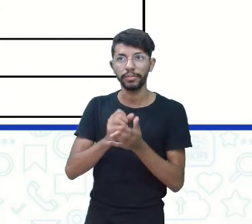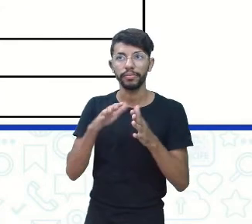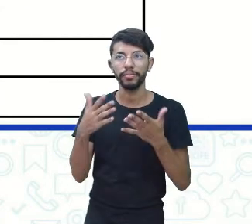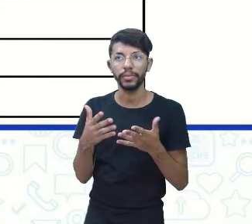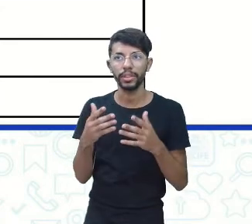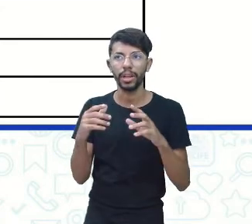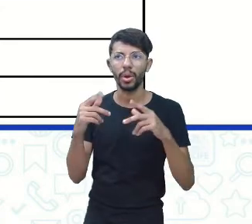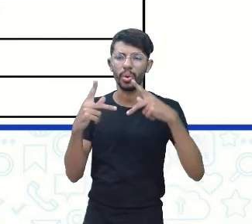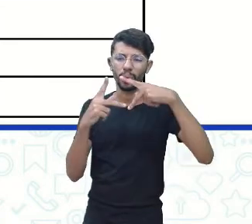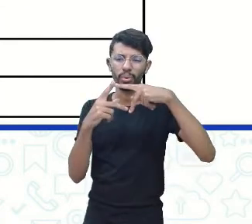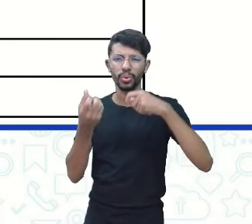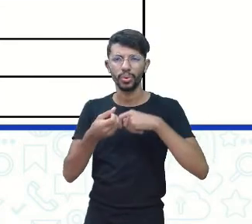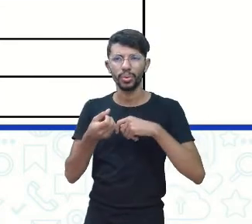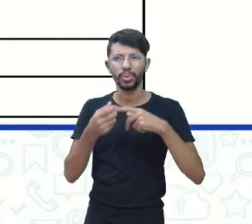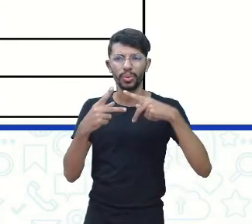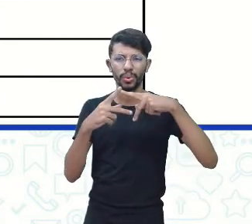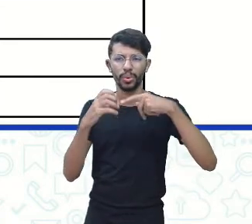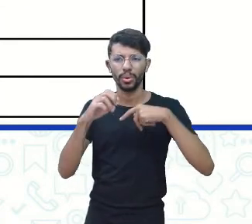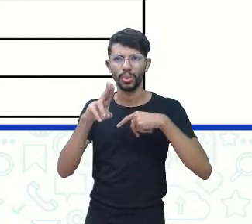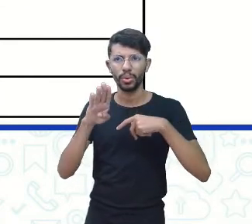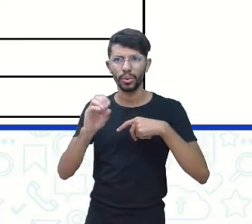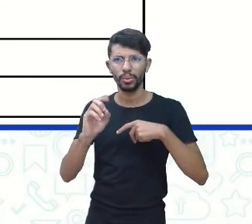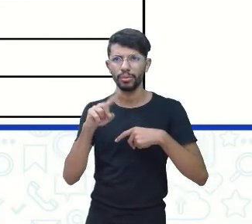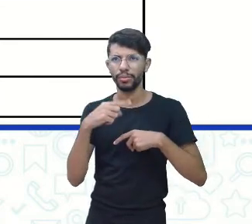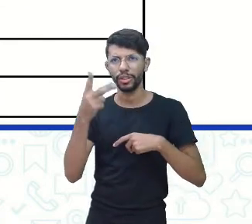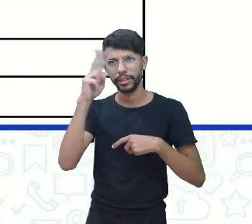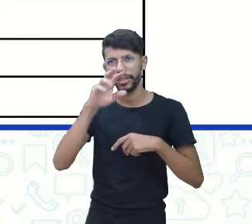cubo a gente já lembra, né, gente? São 6